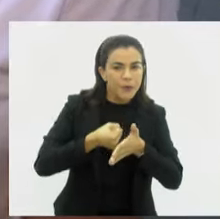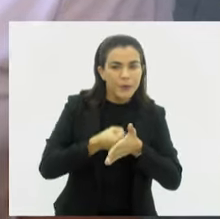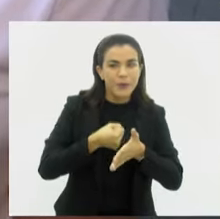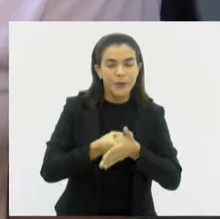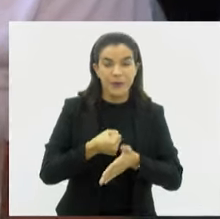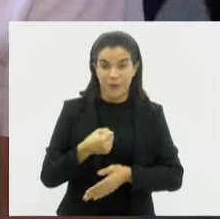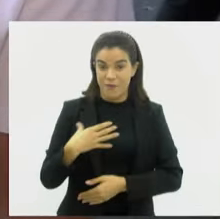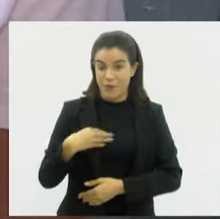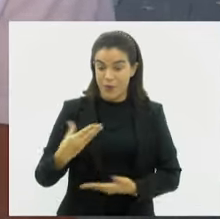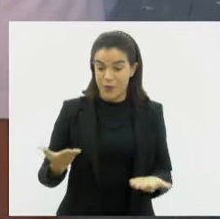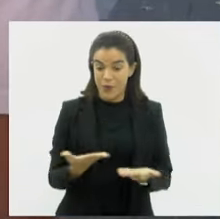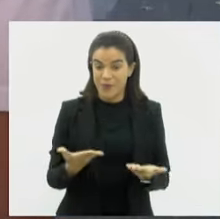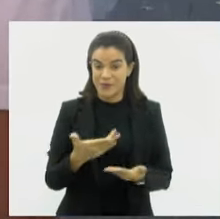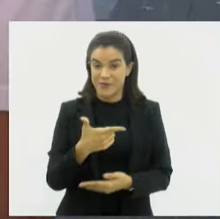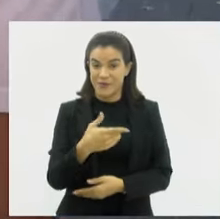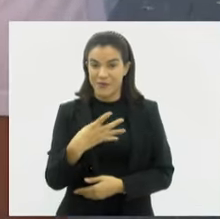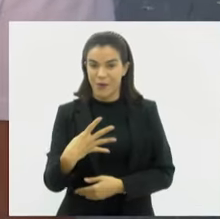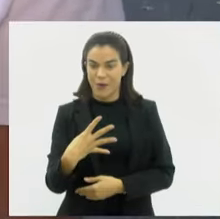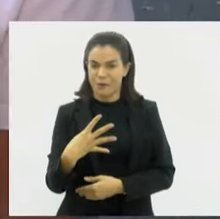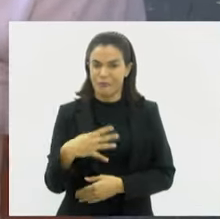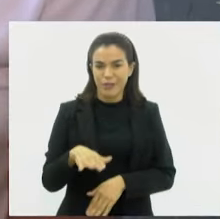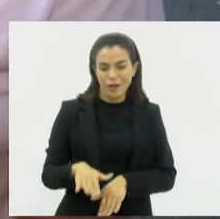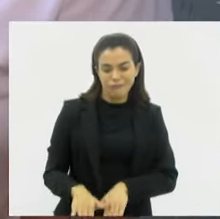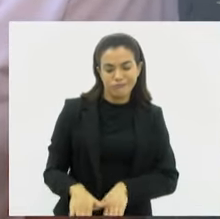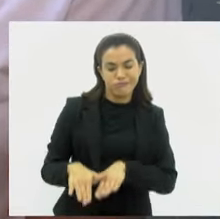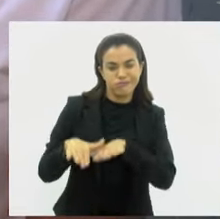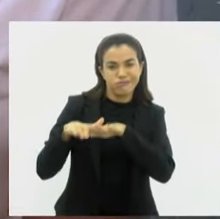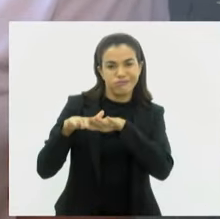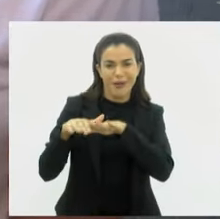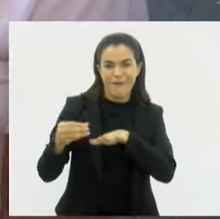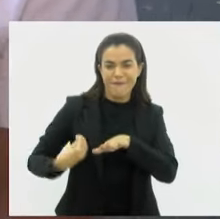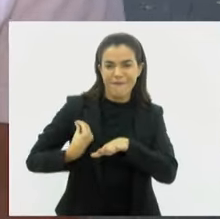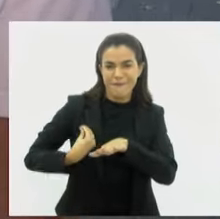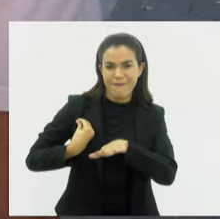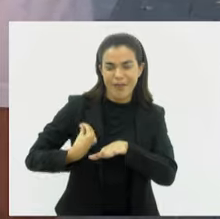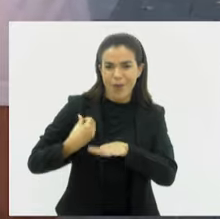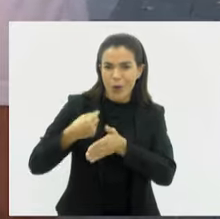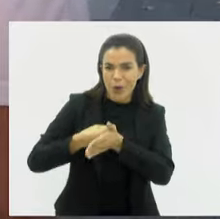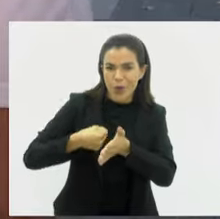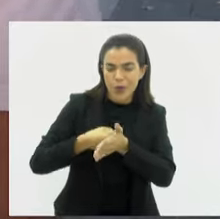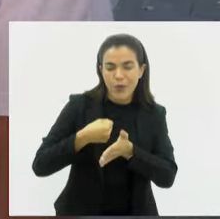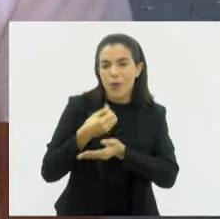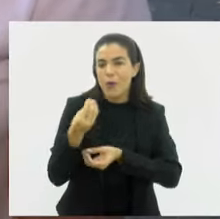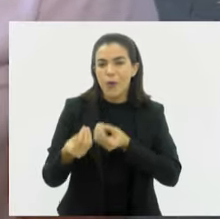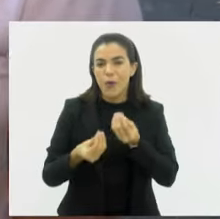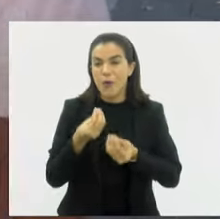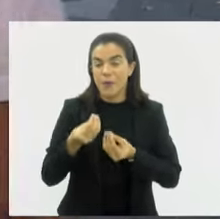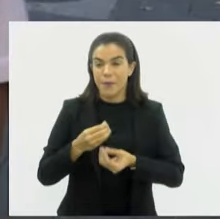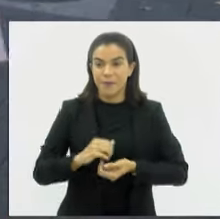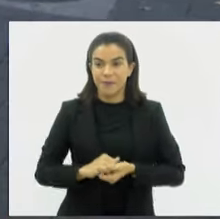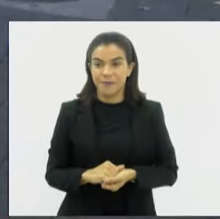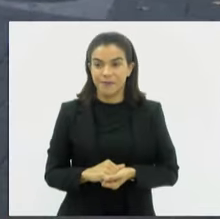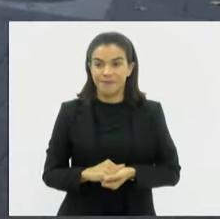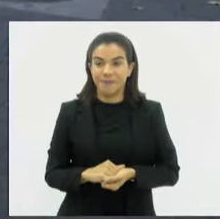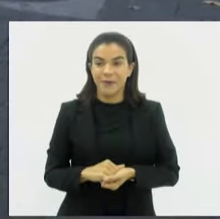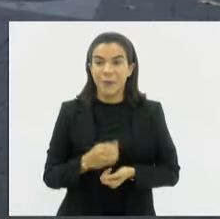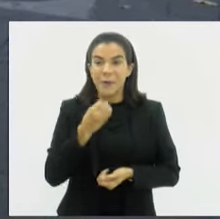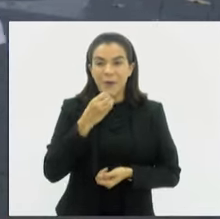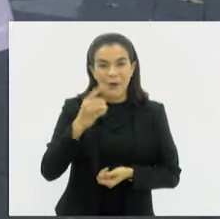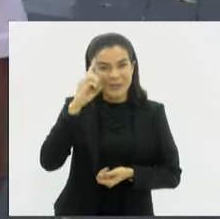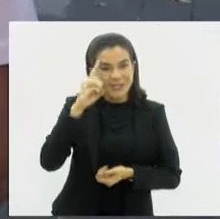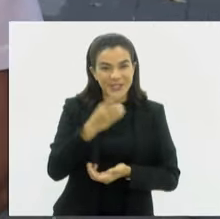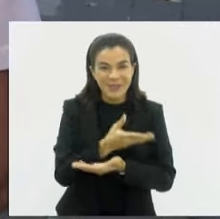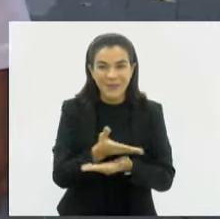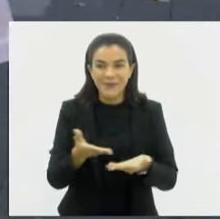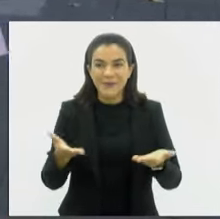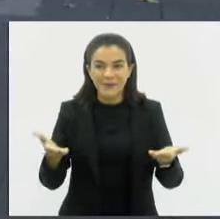filho de 24 anos, né? Você já viveu muito intensamente essa luta. Como é que tem sido? É, bom dia a todos.